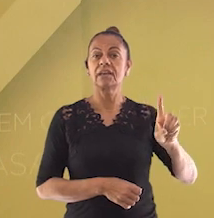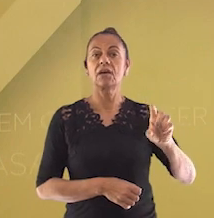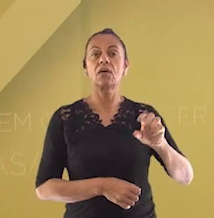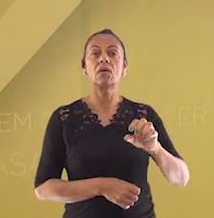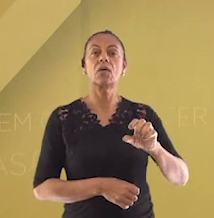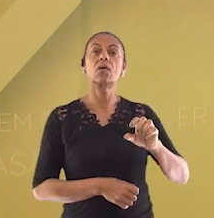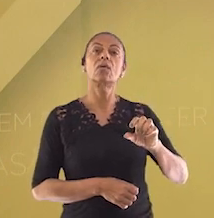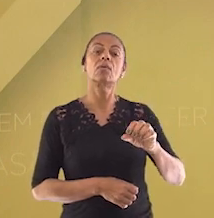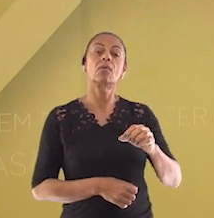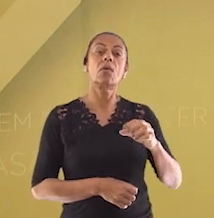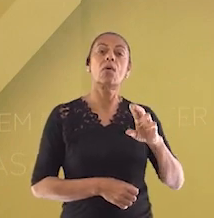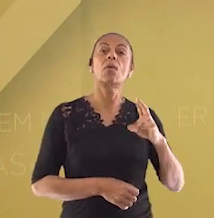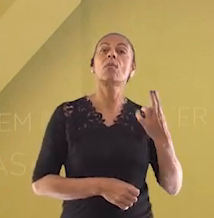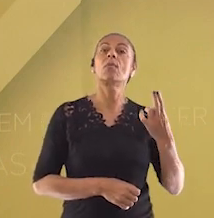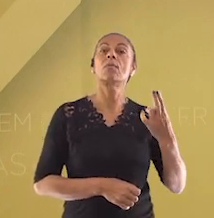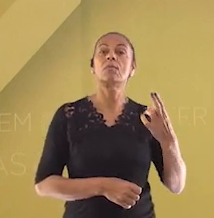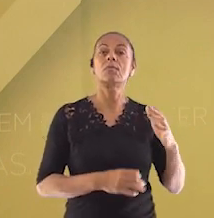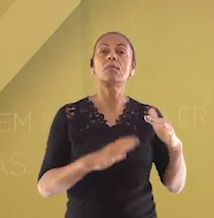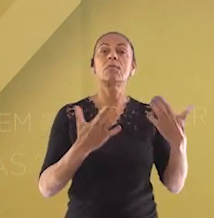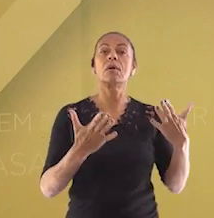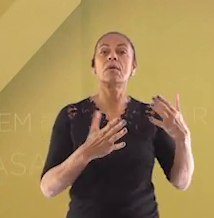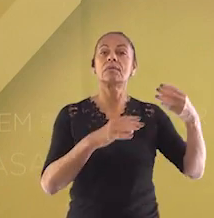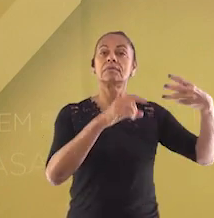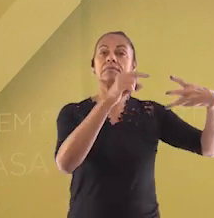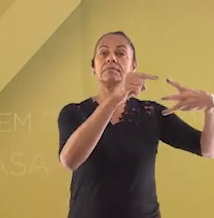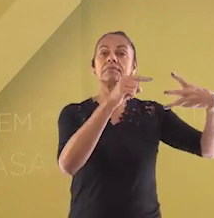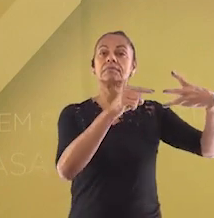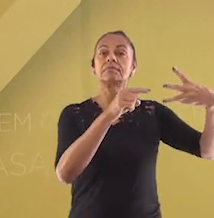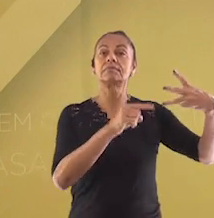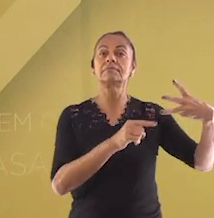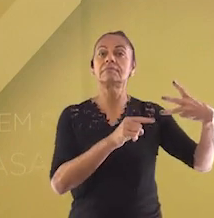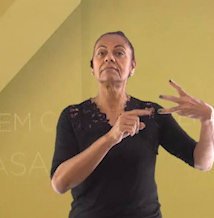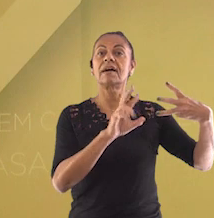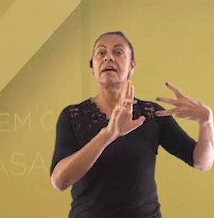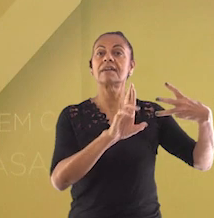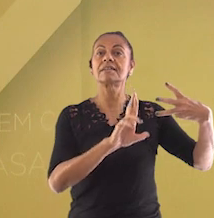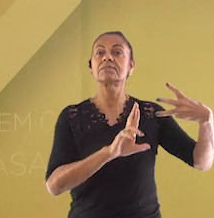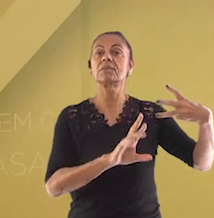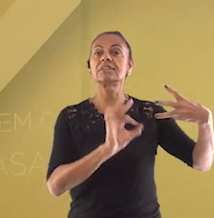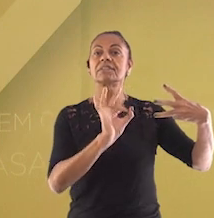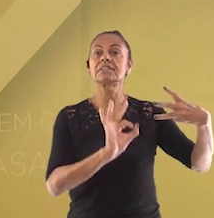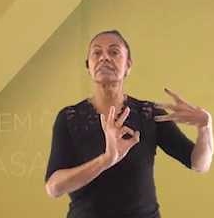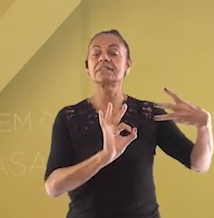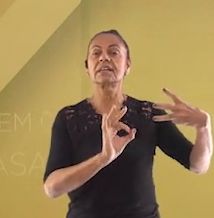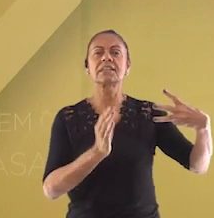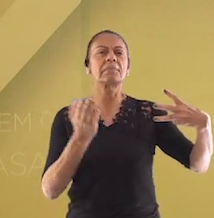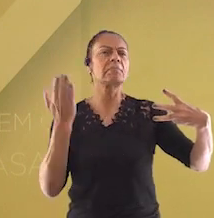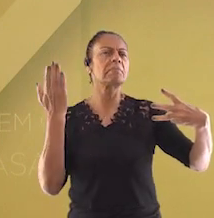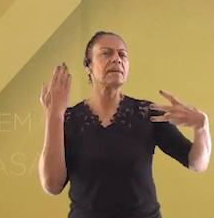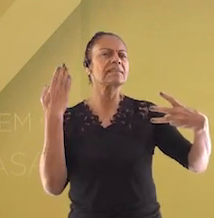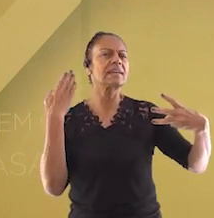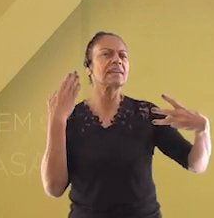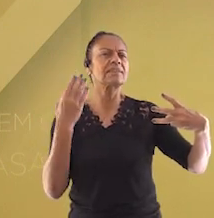Love B love ou se love